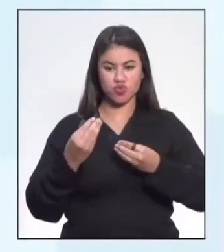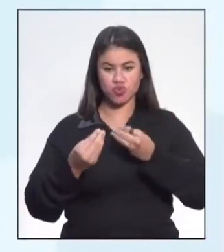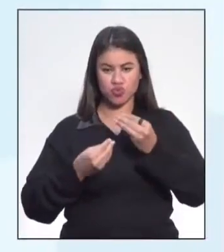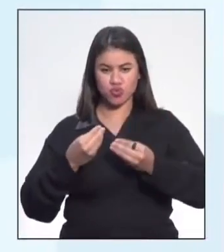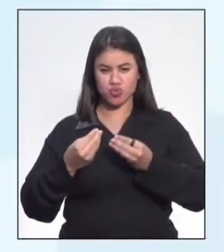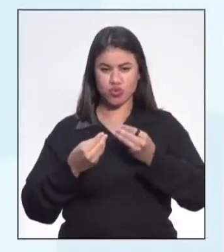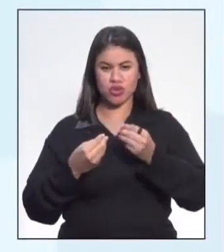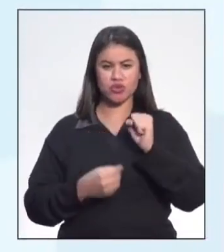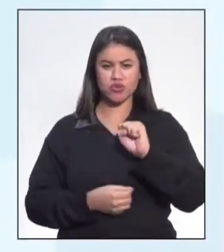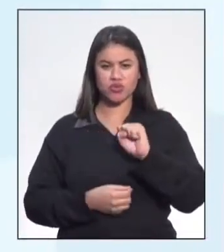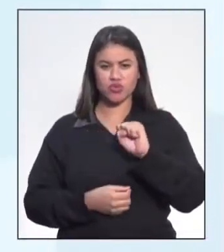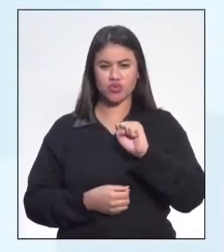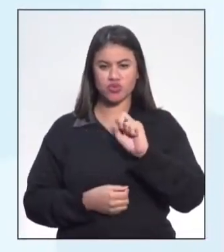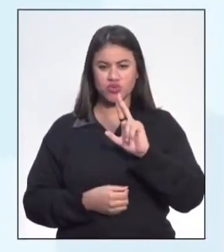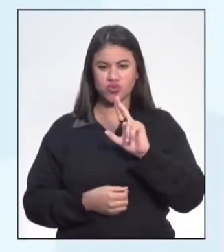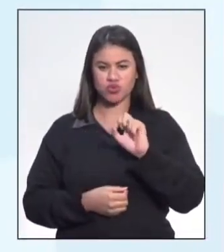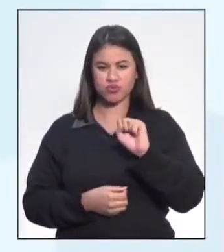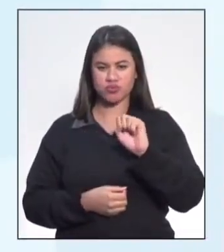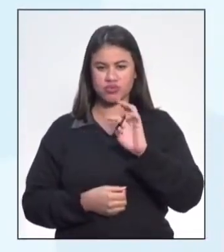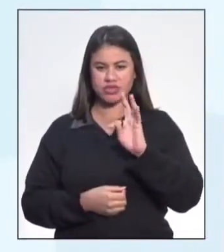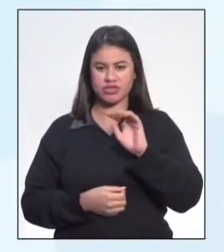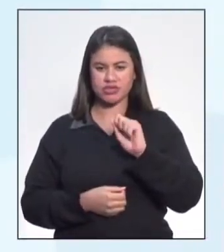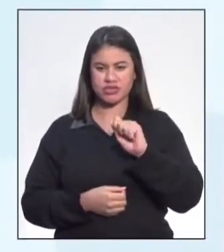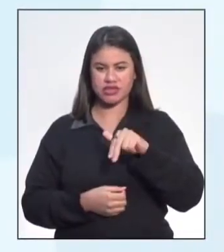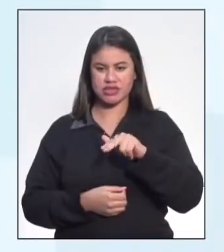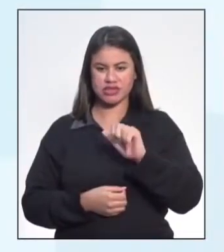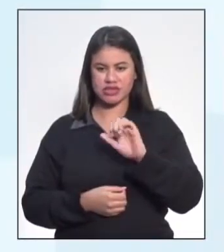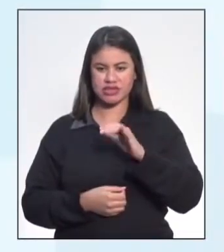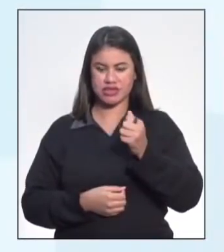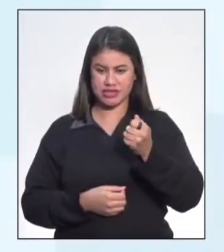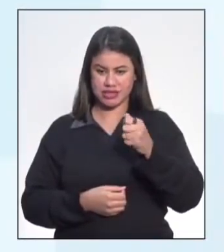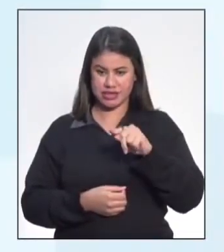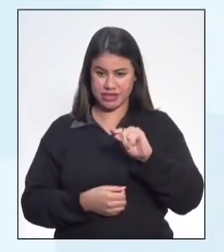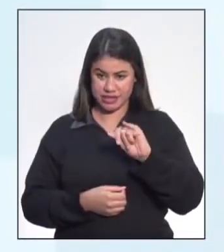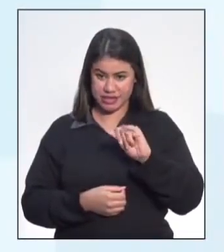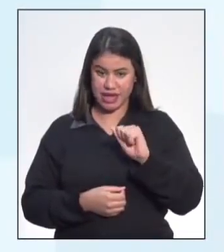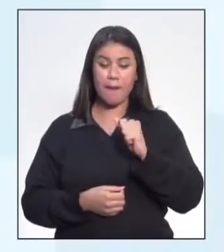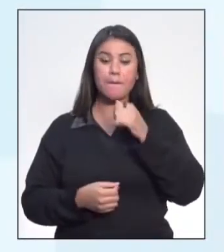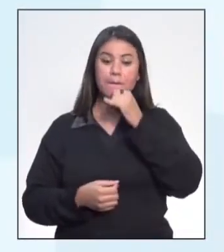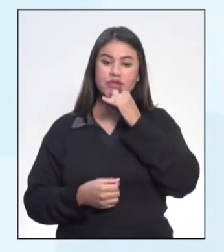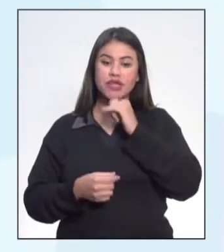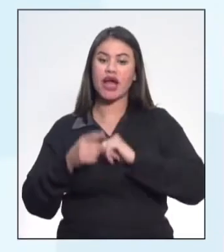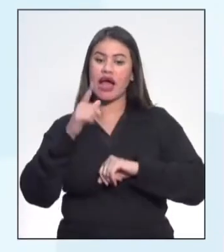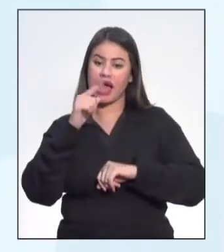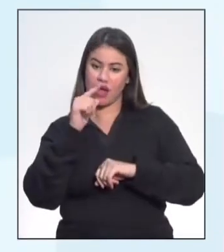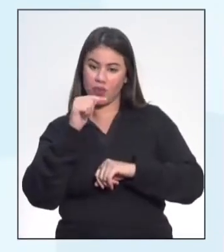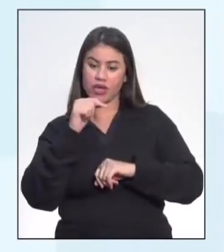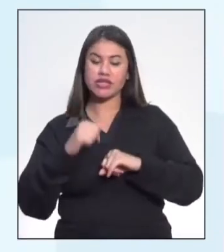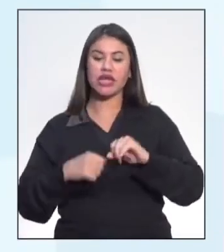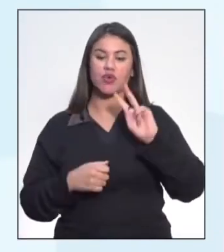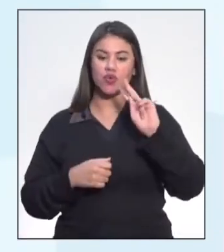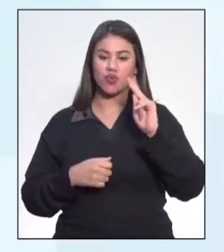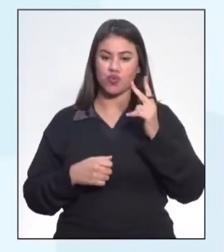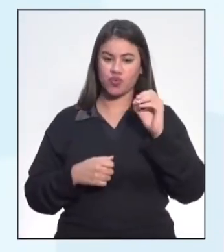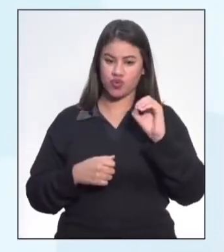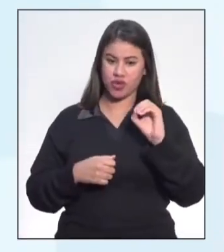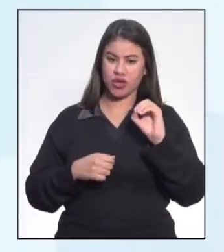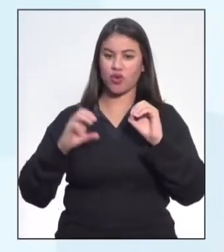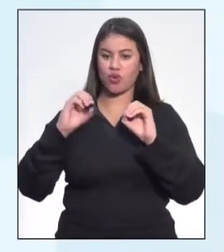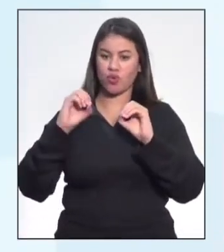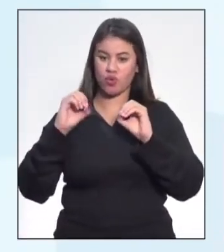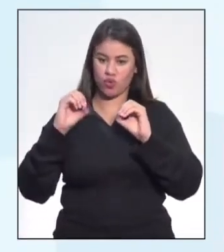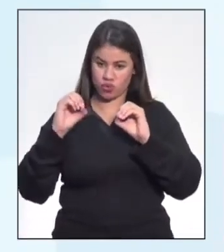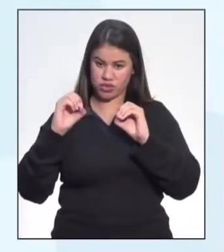substância? Por exemplo, a água. A água tem o gás hidrogênio e o gás oxigênio. Se vocês olharem na fórmula, eu tenho